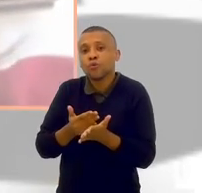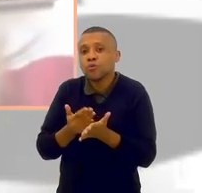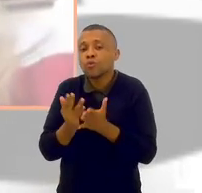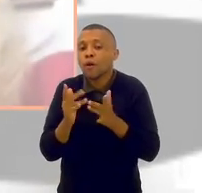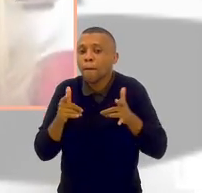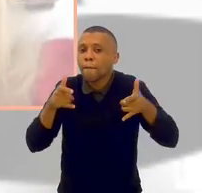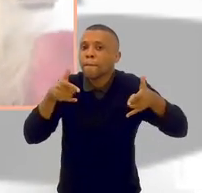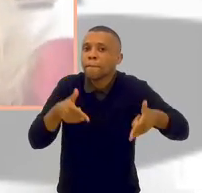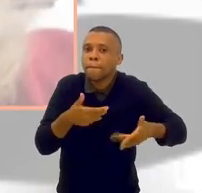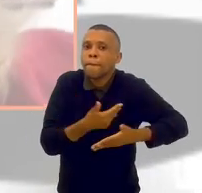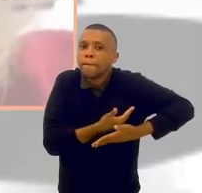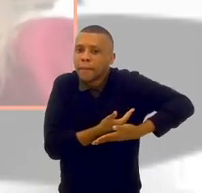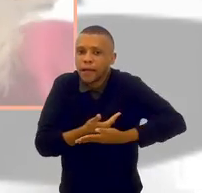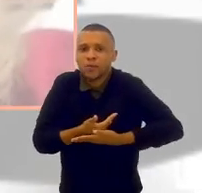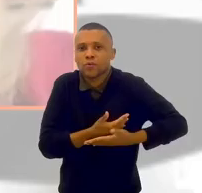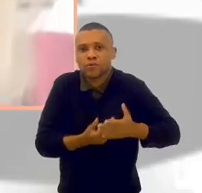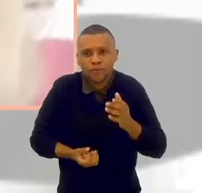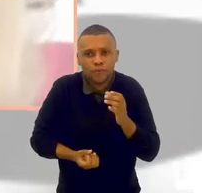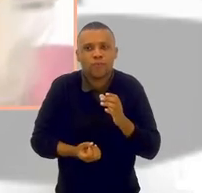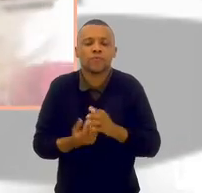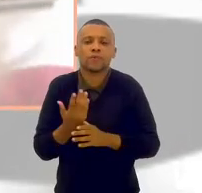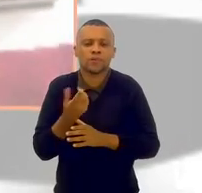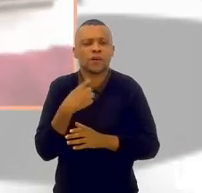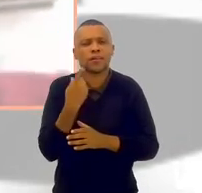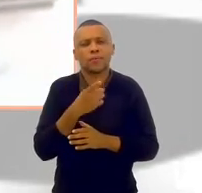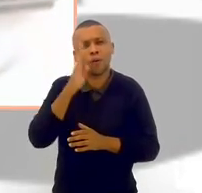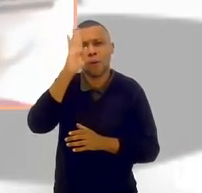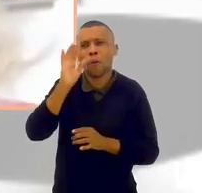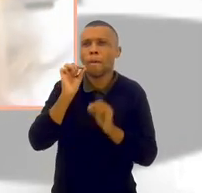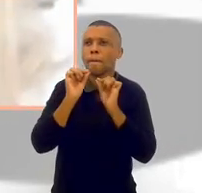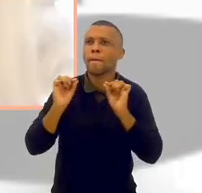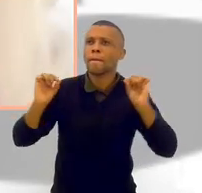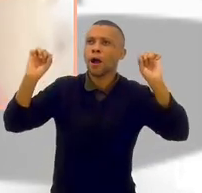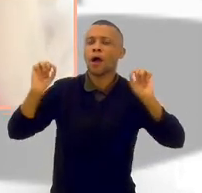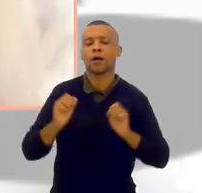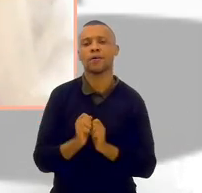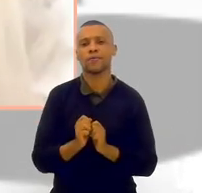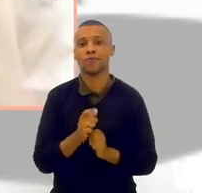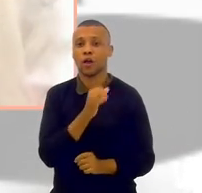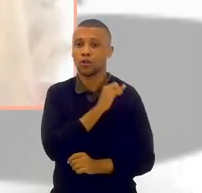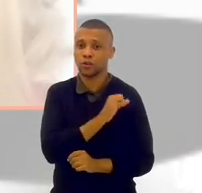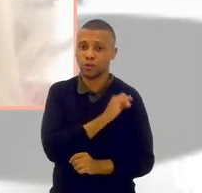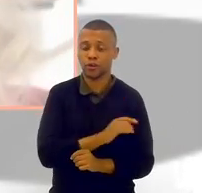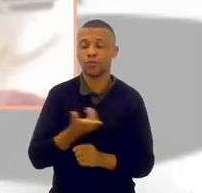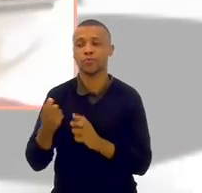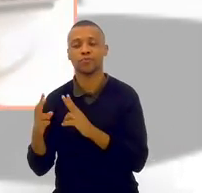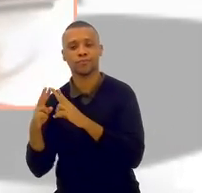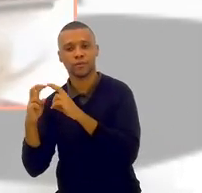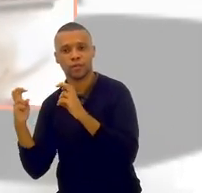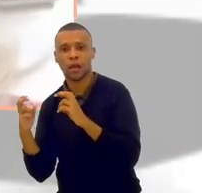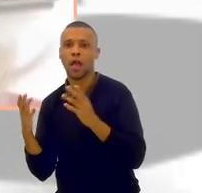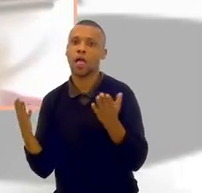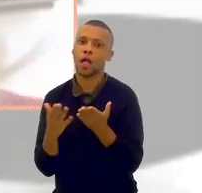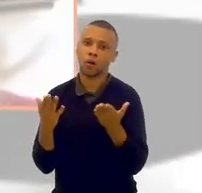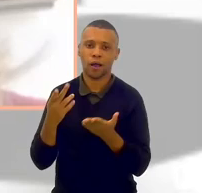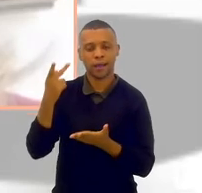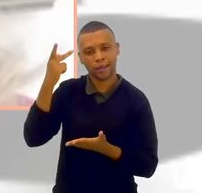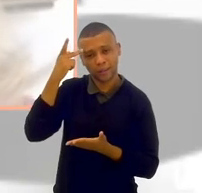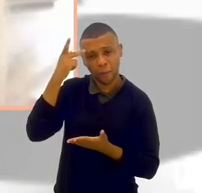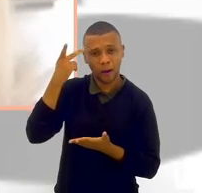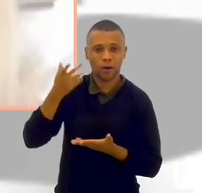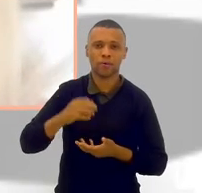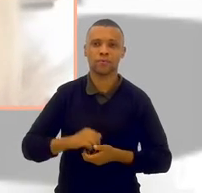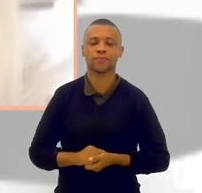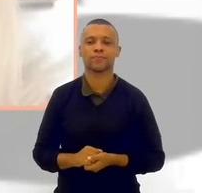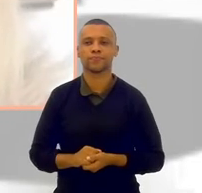berço, né, de fundação, quer dizer, o berço de Santa Catarina. Nós estamos espalhando Santa Catarina e agora registro no, na cidade